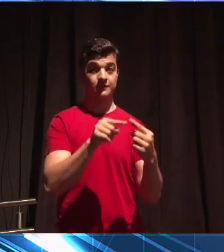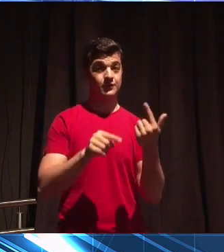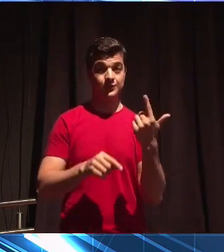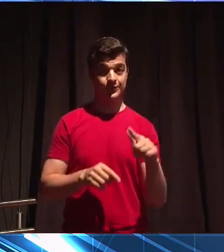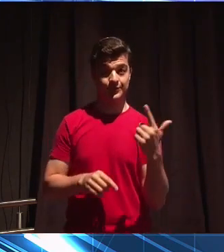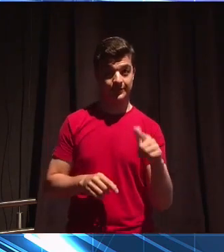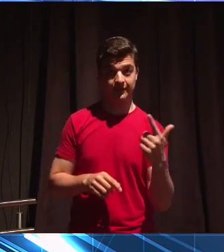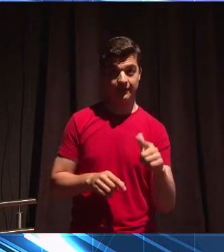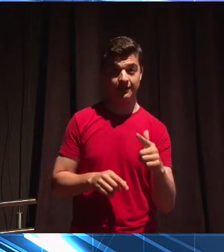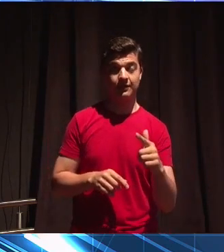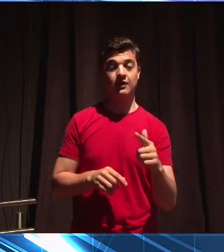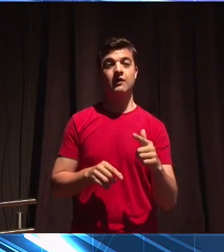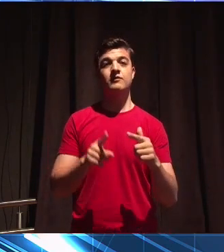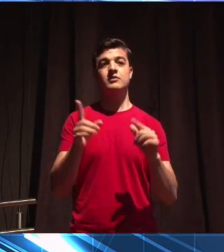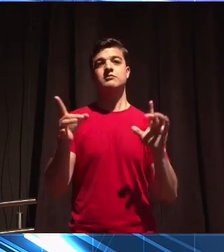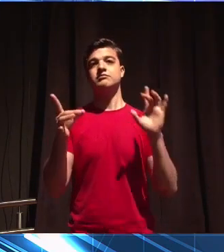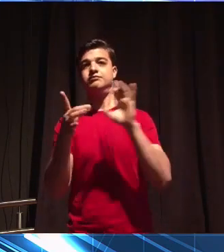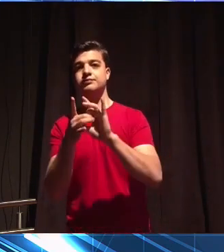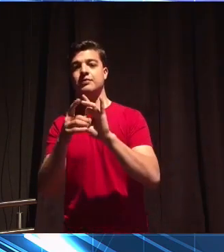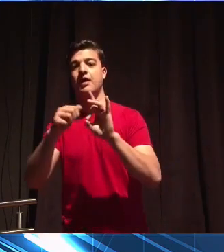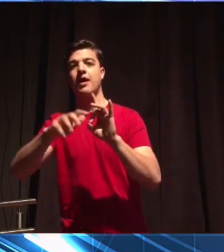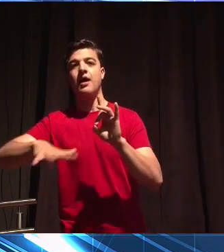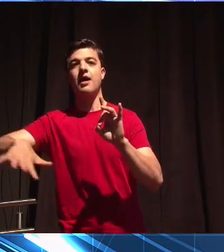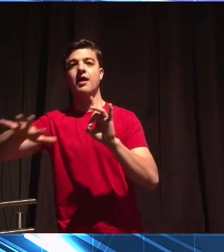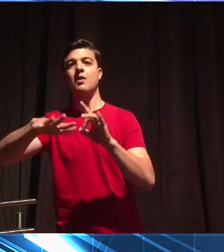queria associar, mas associando para quem está na área da saúde.